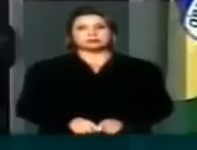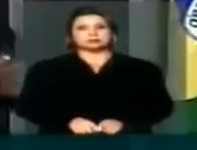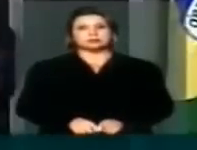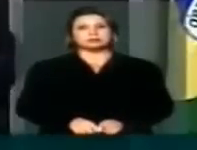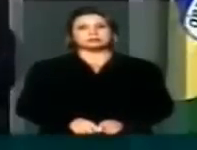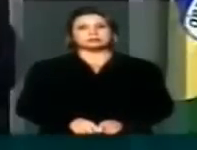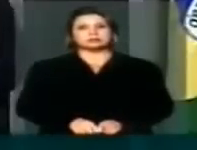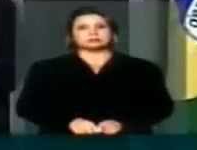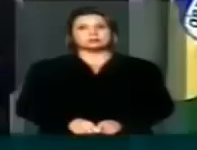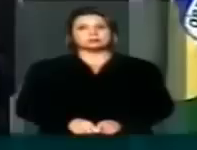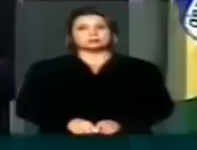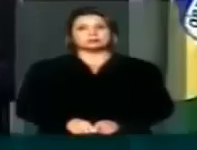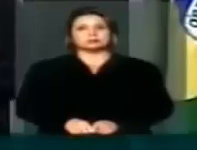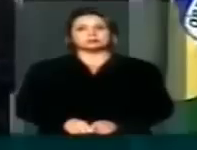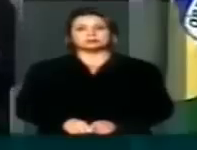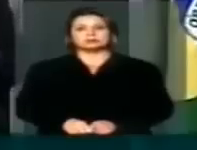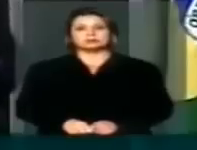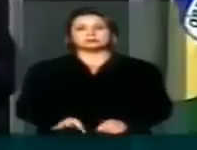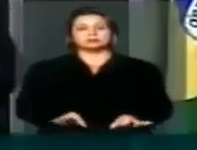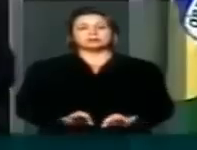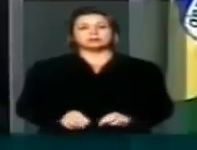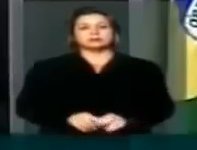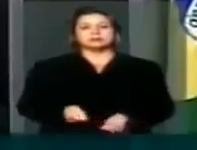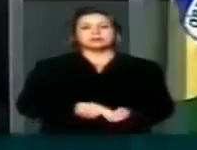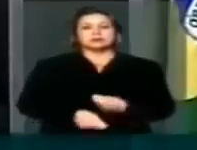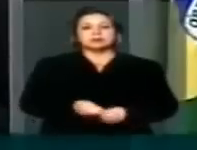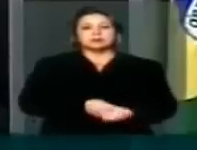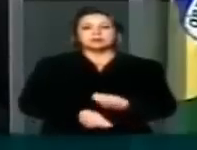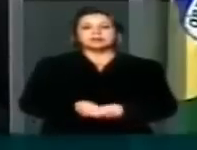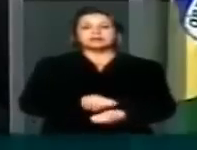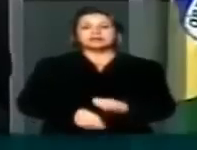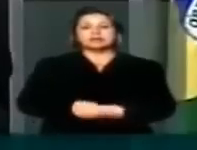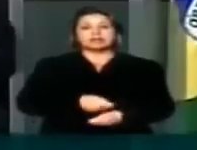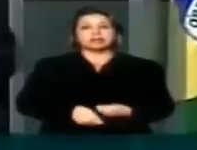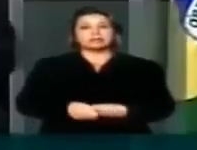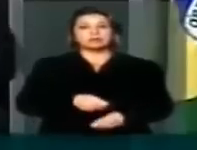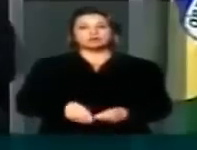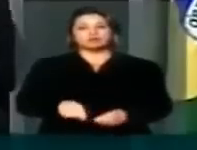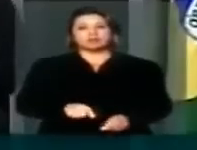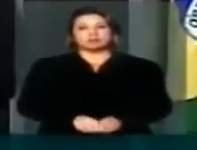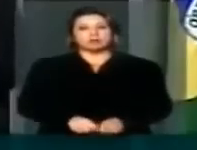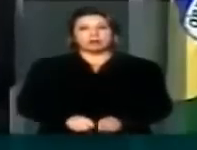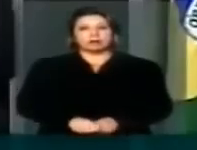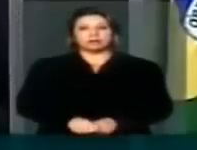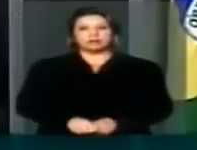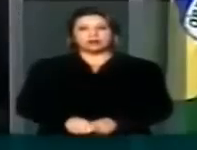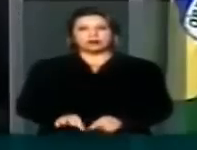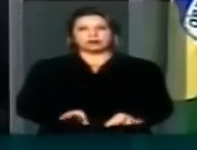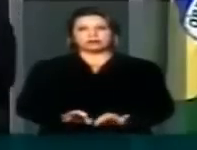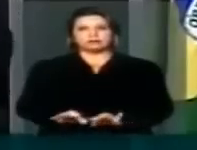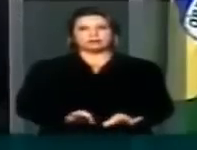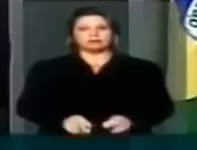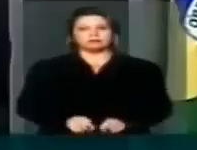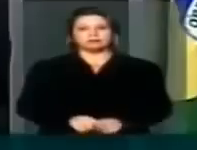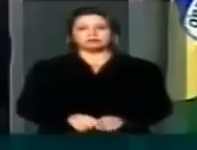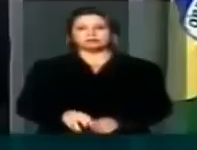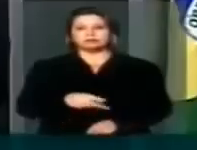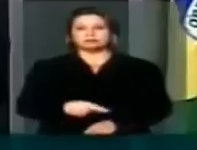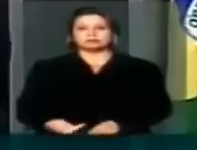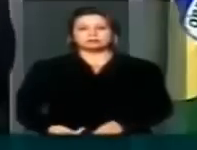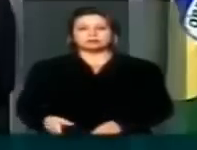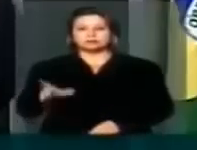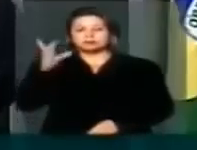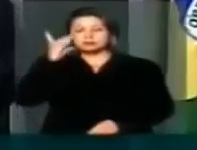ainda não compreendeu o momento da economia que nós estamos vivendo. Mas é muito importante que alguém avise a presidente